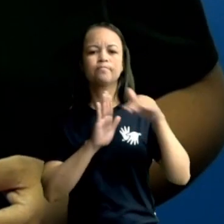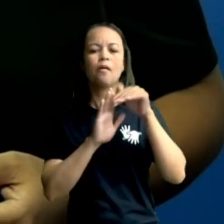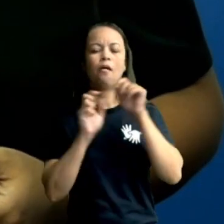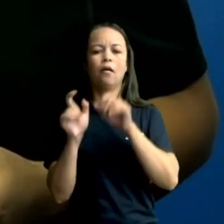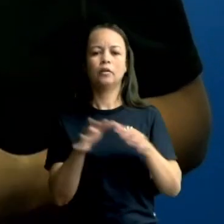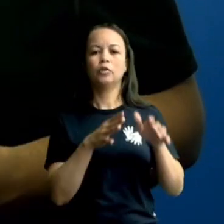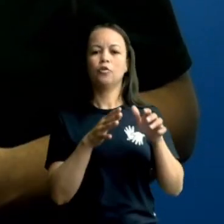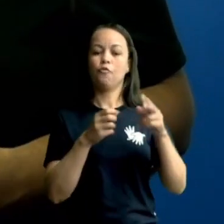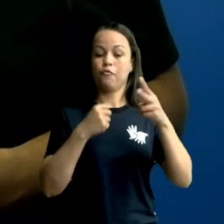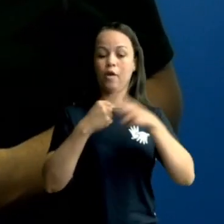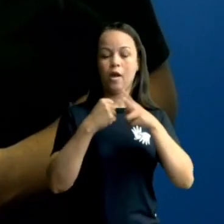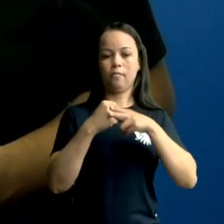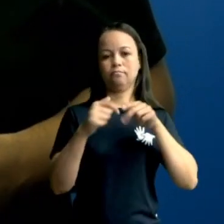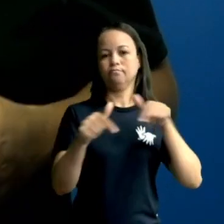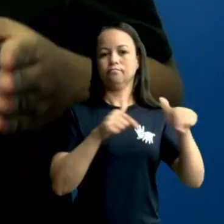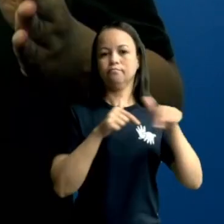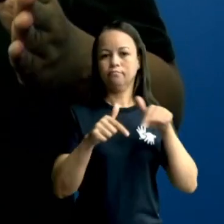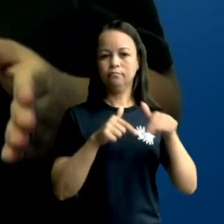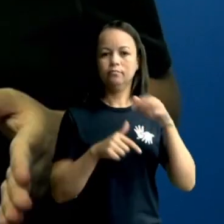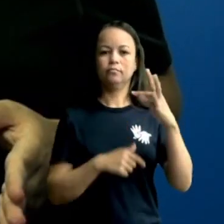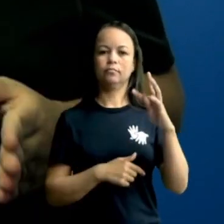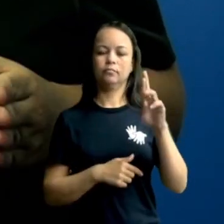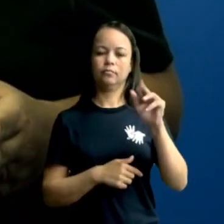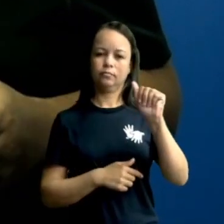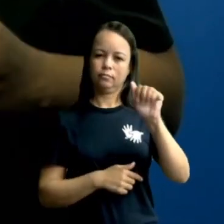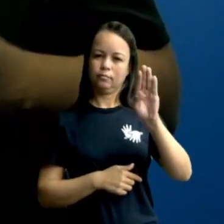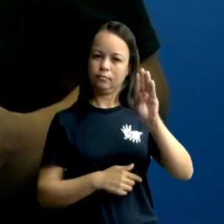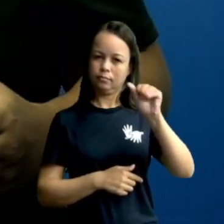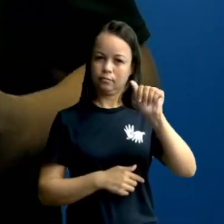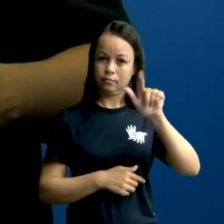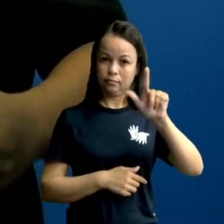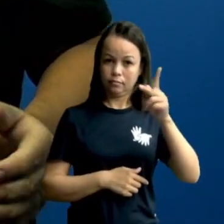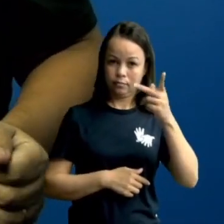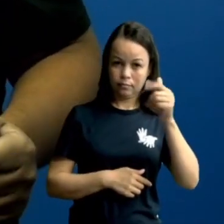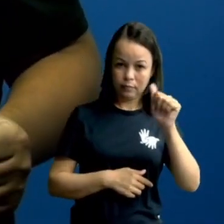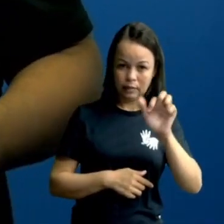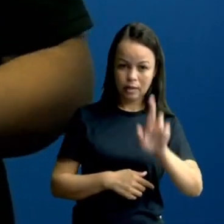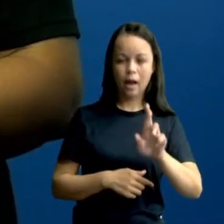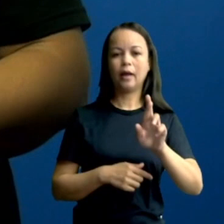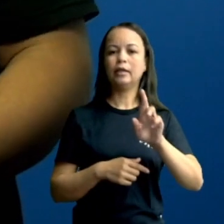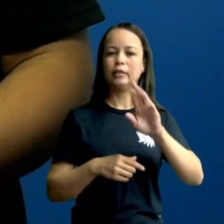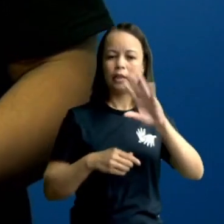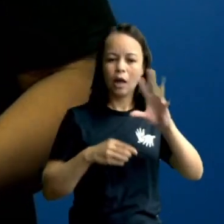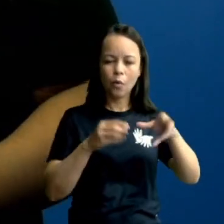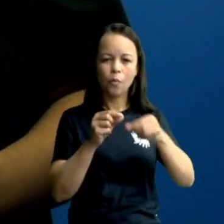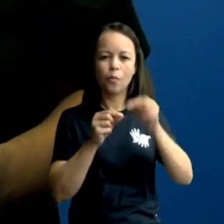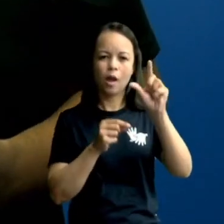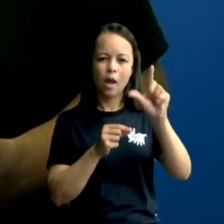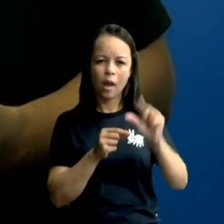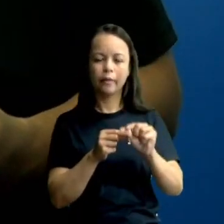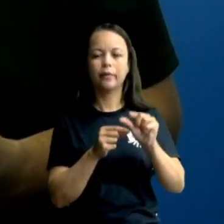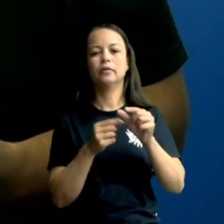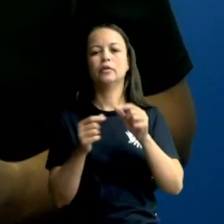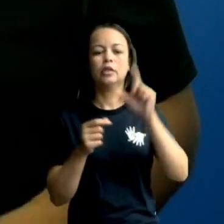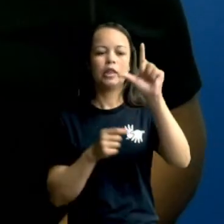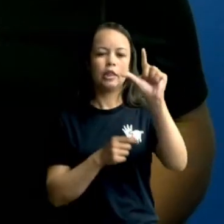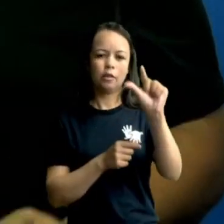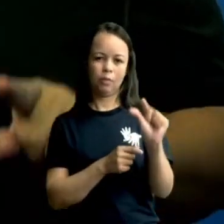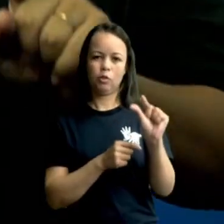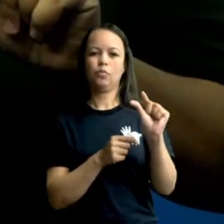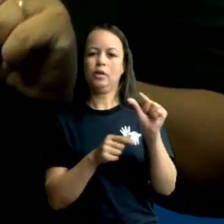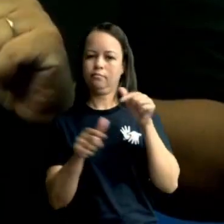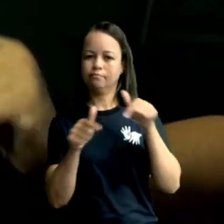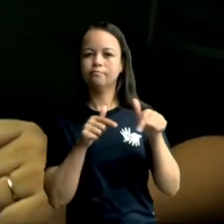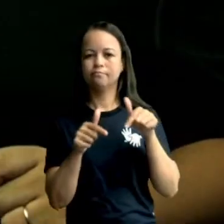verbo, trabalhar, tá bom? Então, trabalho seria uma derivação regressiva, ele estaria regredindo, né? Diminuindo a